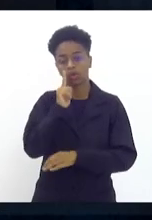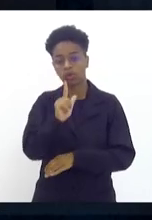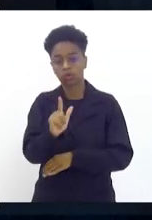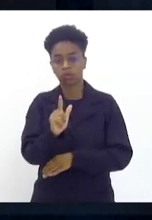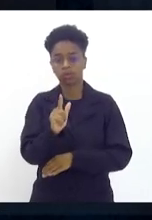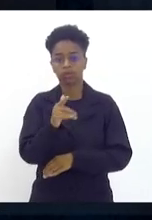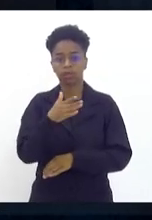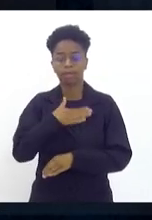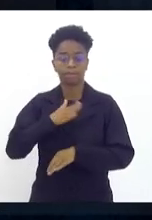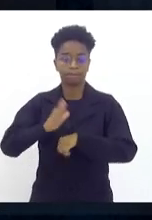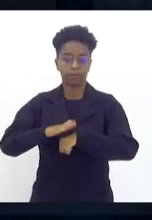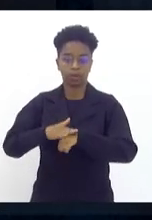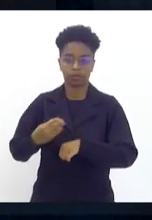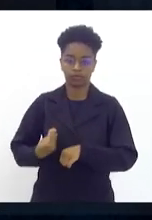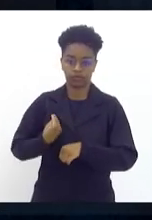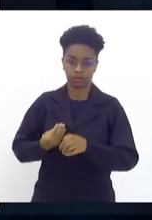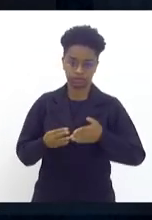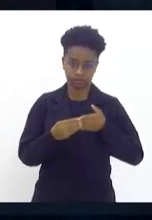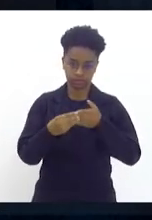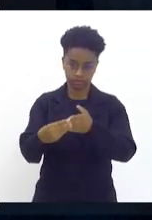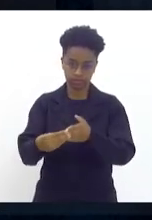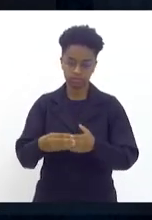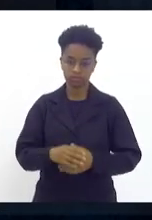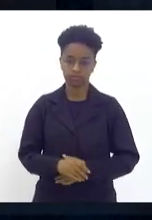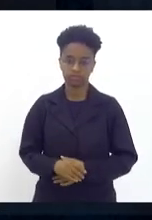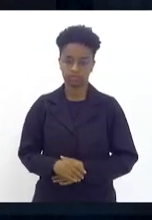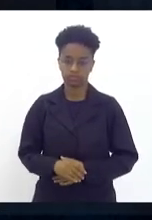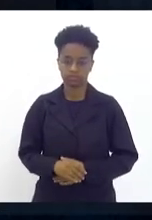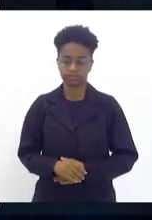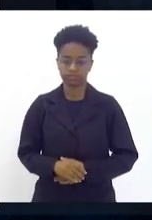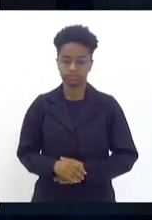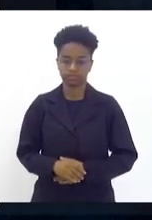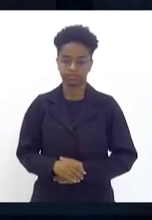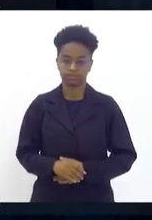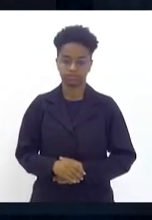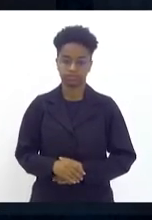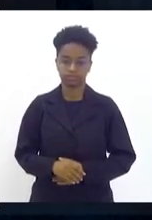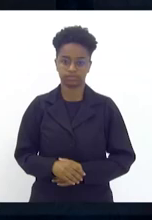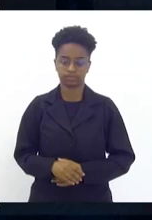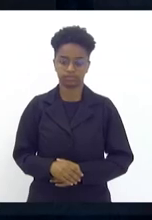a minha própria vida. Tá? E...